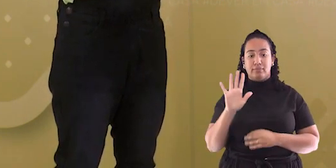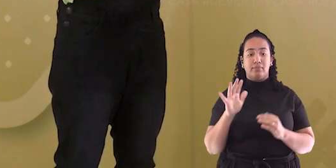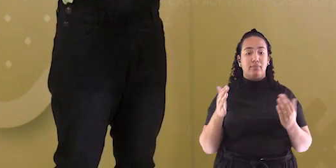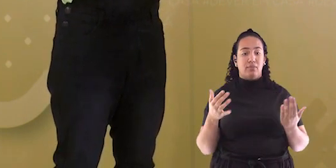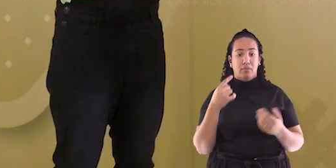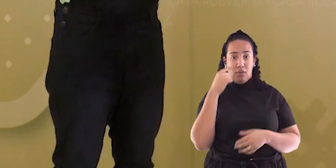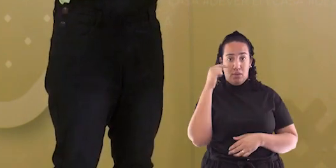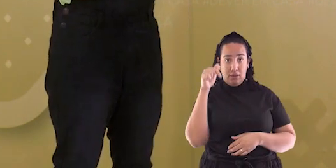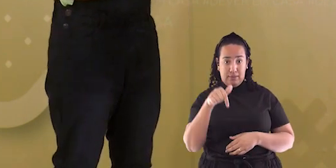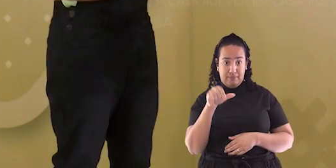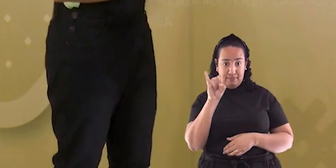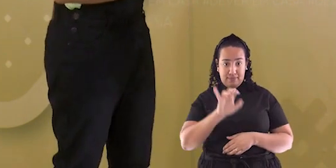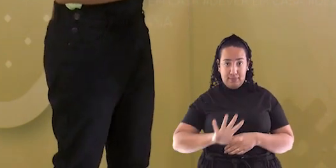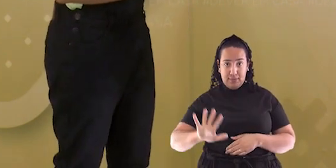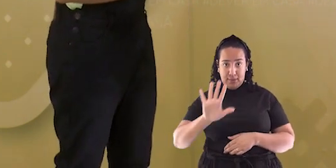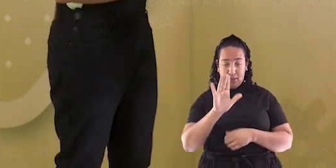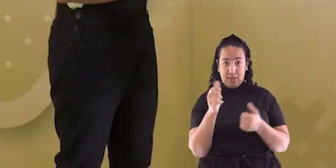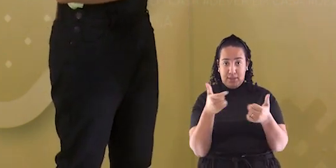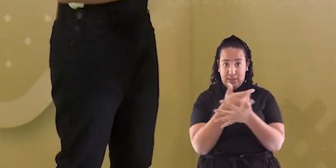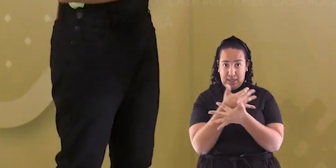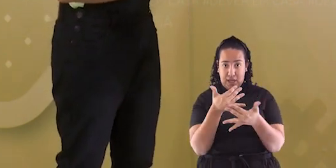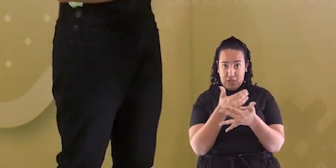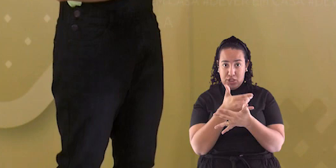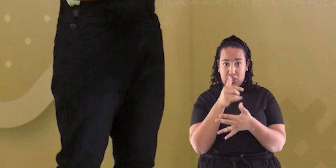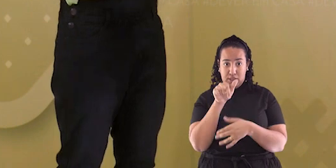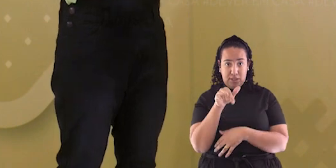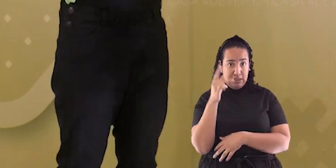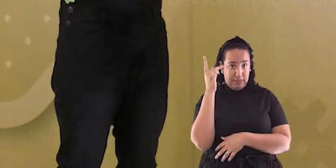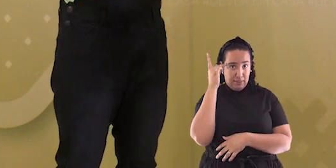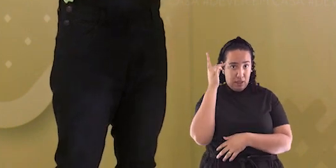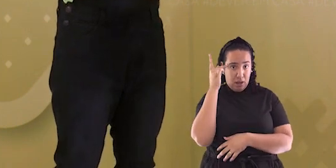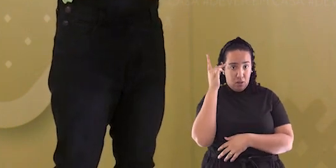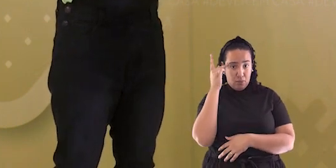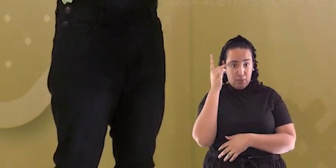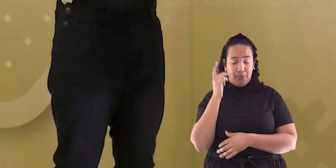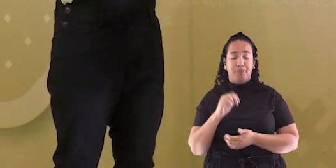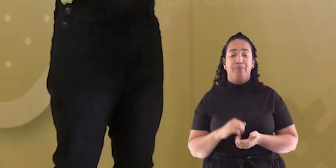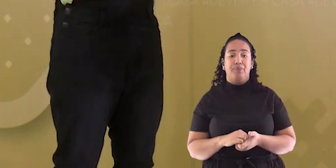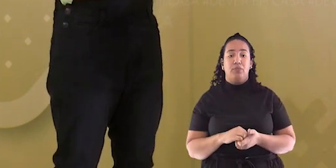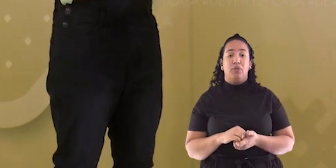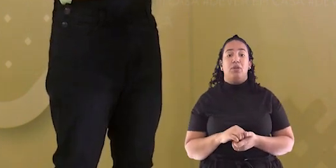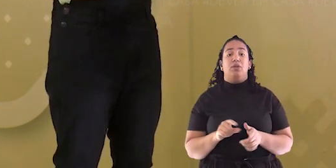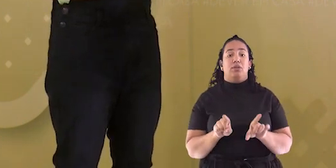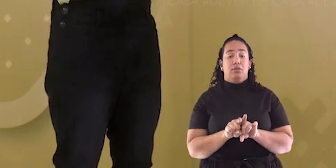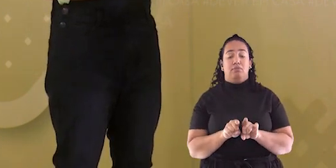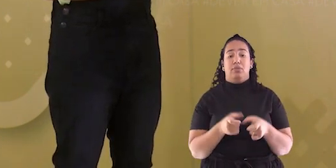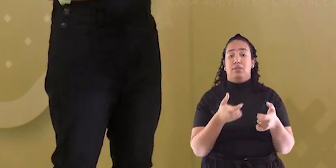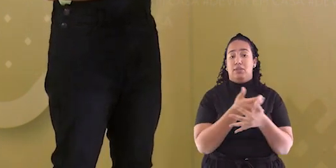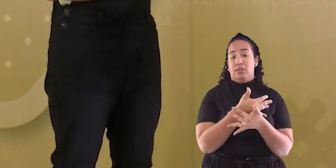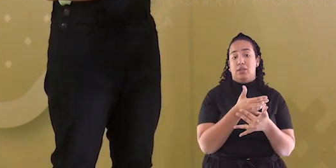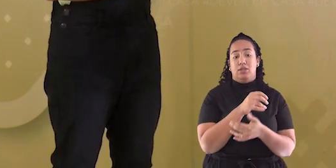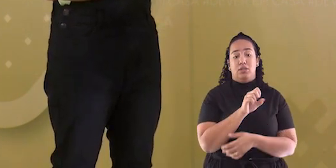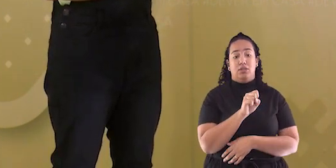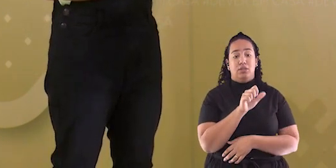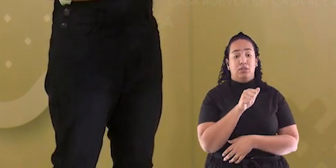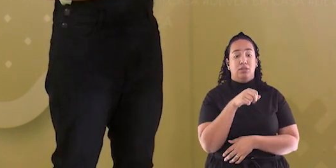de Santos, que está a nível do mar, certo? Aqui embaixo. E a gente tem a cidade de São Paulo, que se localiza em maior